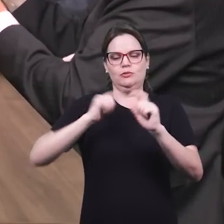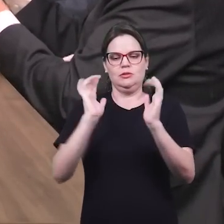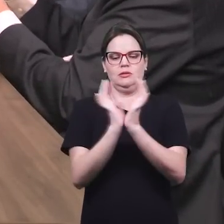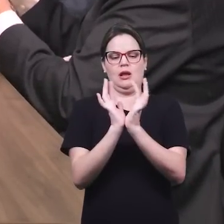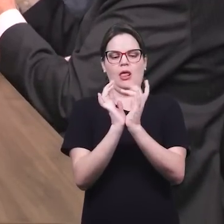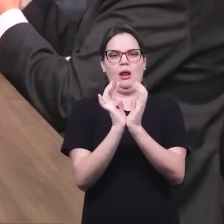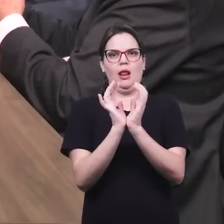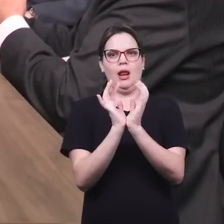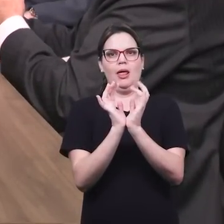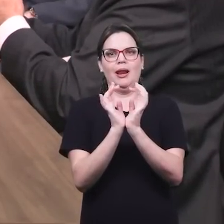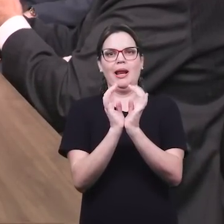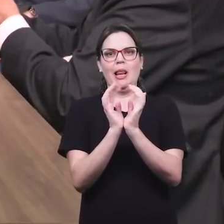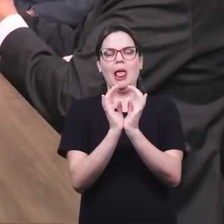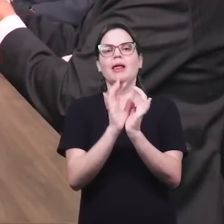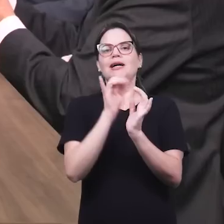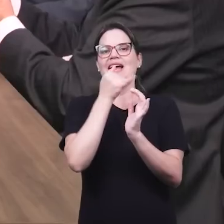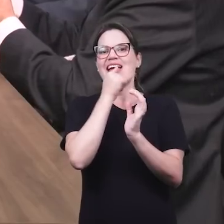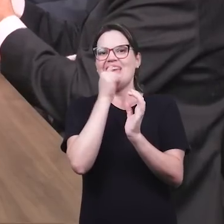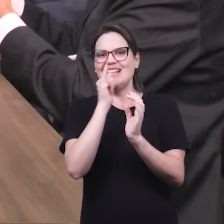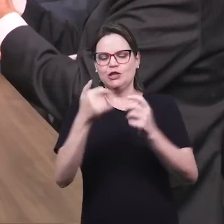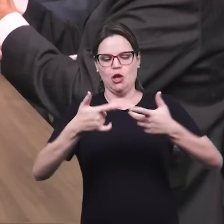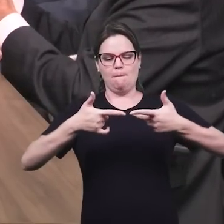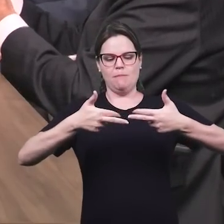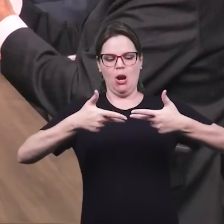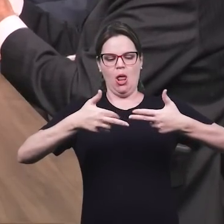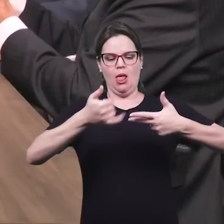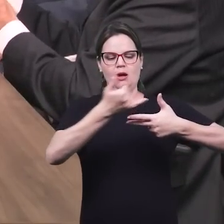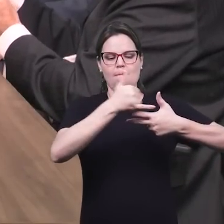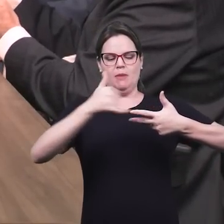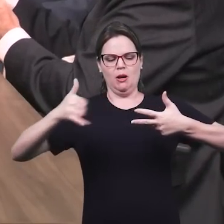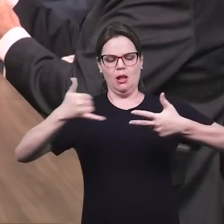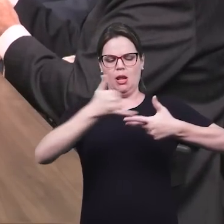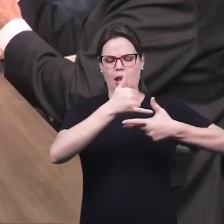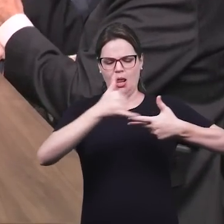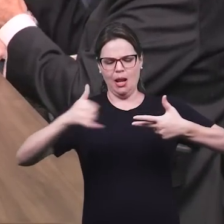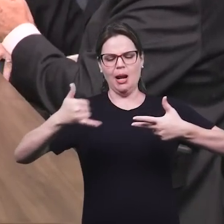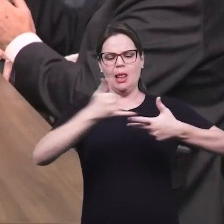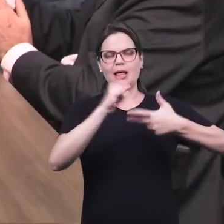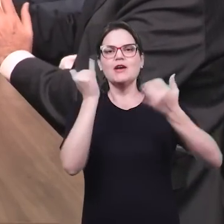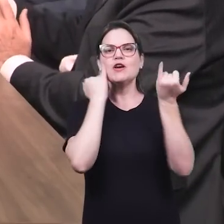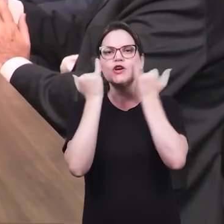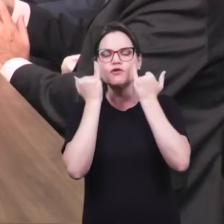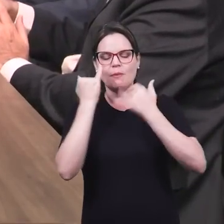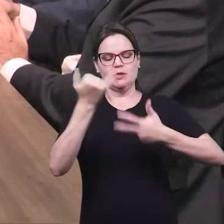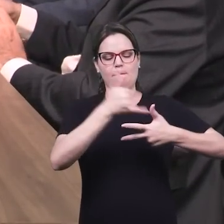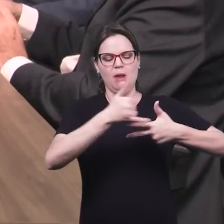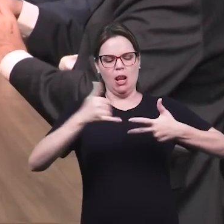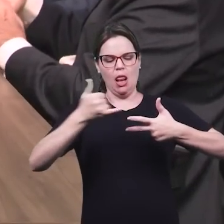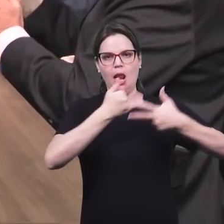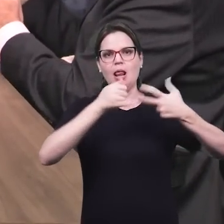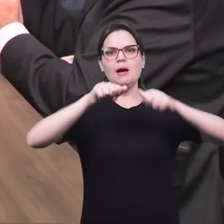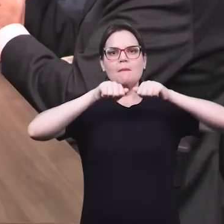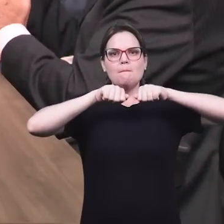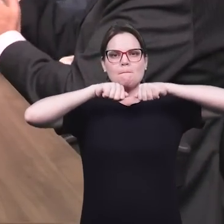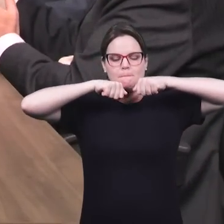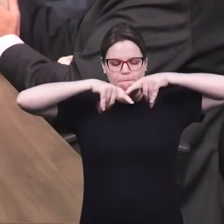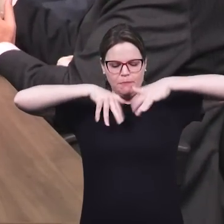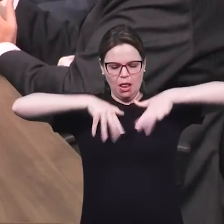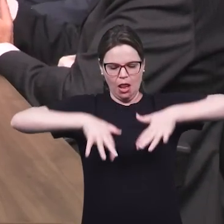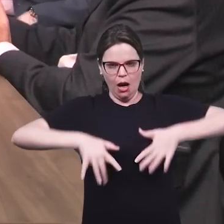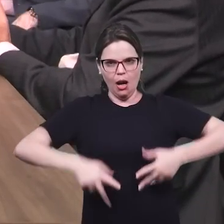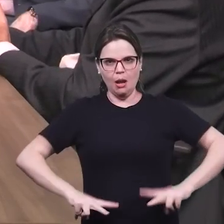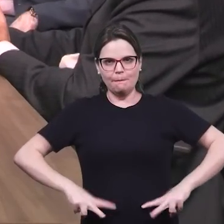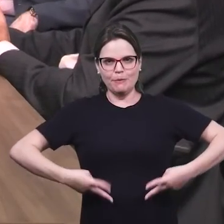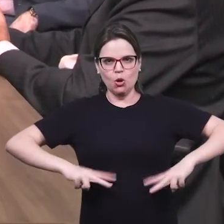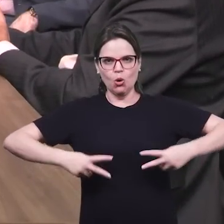trabalhando naquela liberação de energia, de todos esses componentes bioquímicos que caem na circulação, que mostram